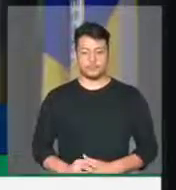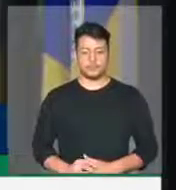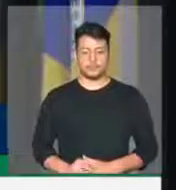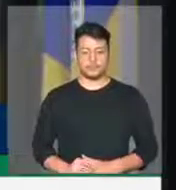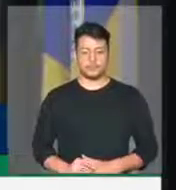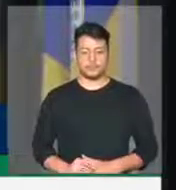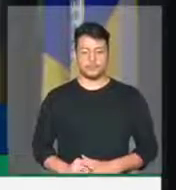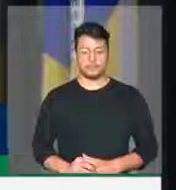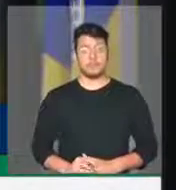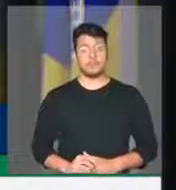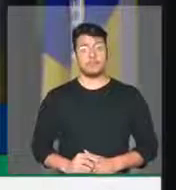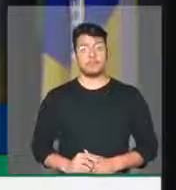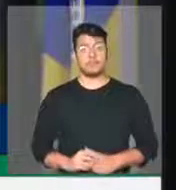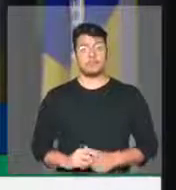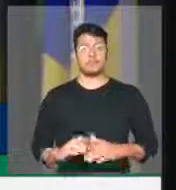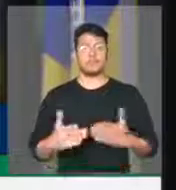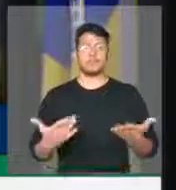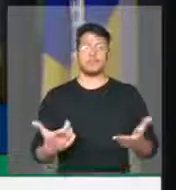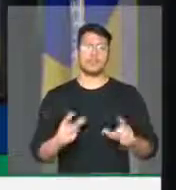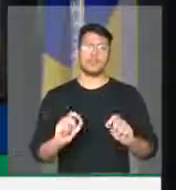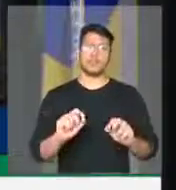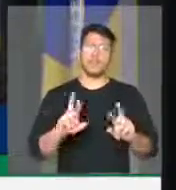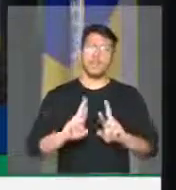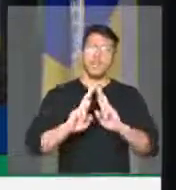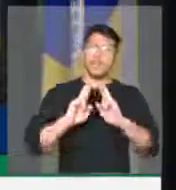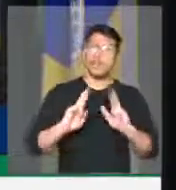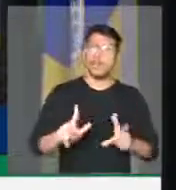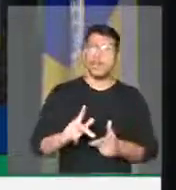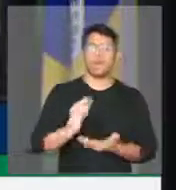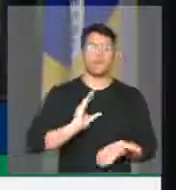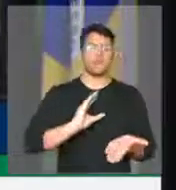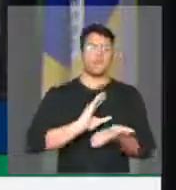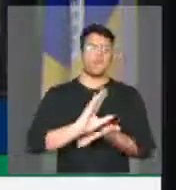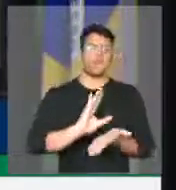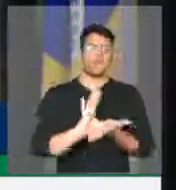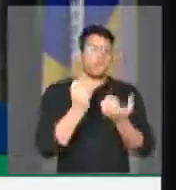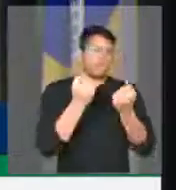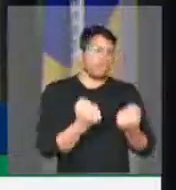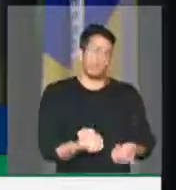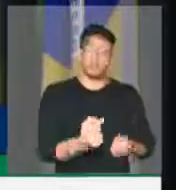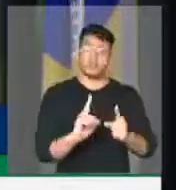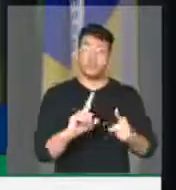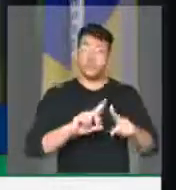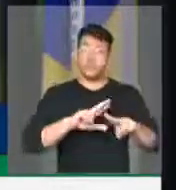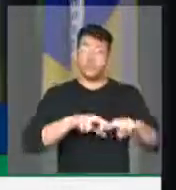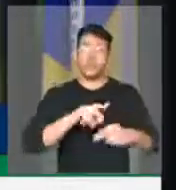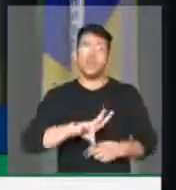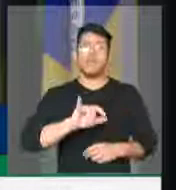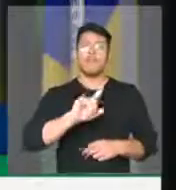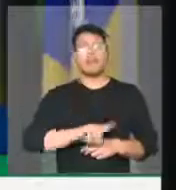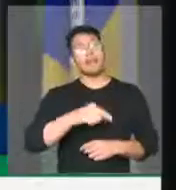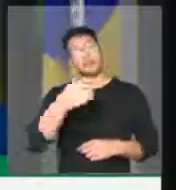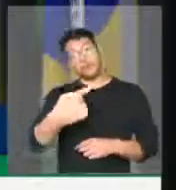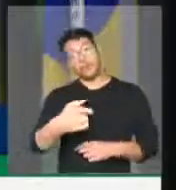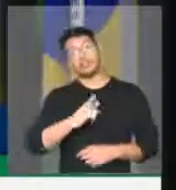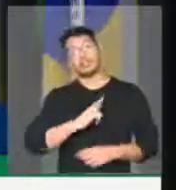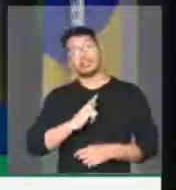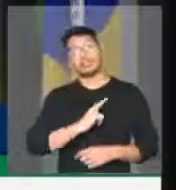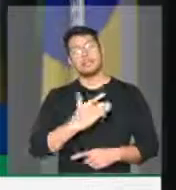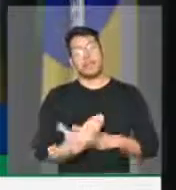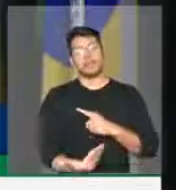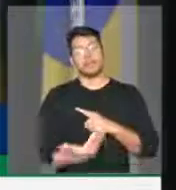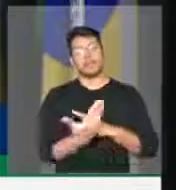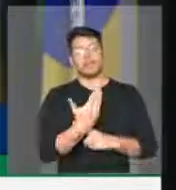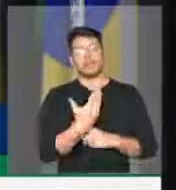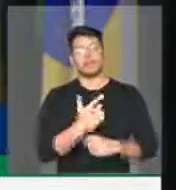capitalização multibilionária, que vai trazer retorno depois. Quer dizer, o Brasil, nós estamos acostumados a